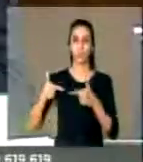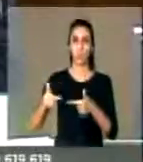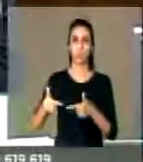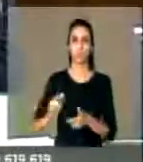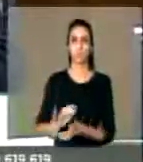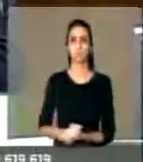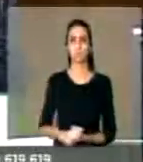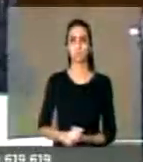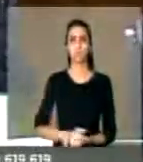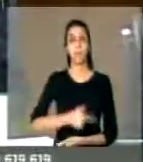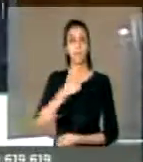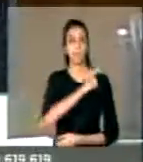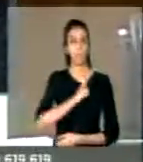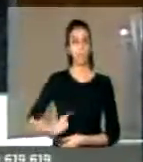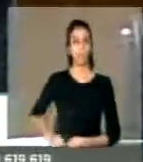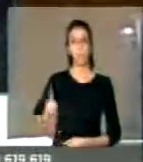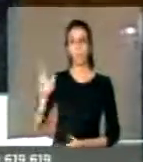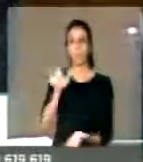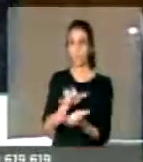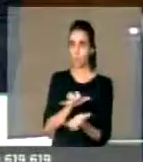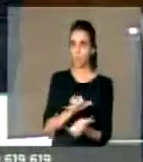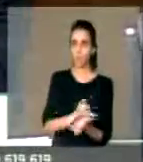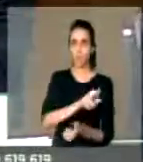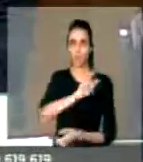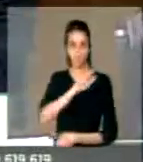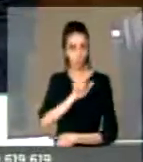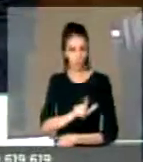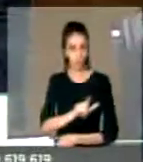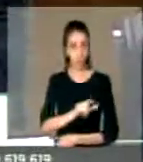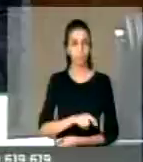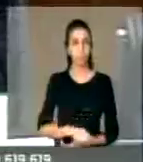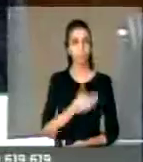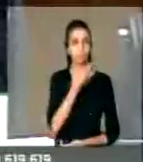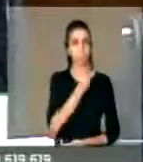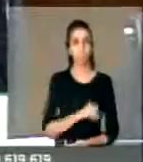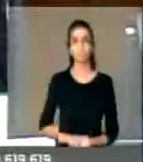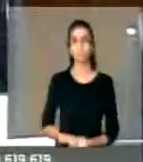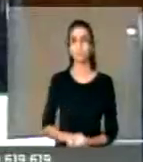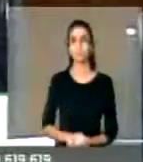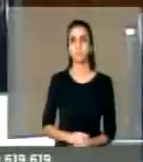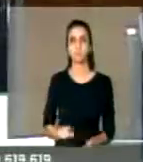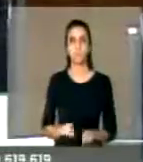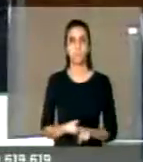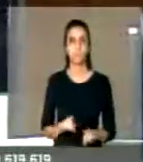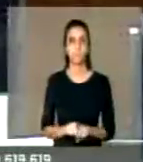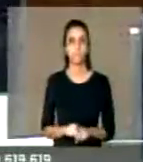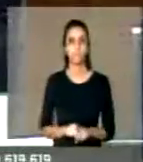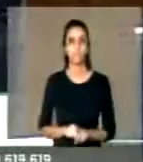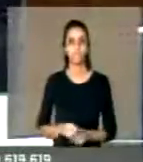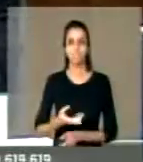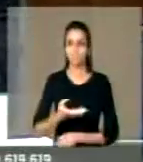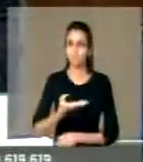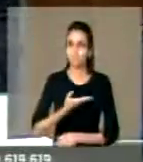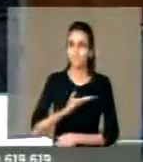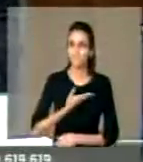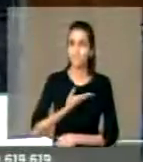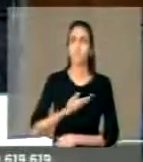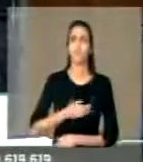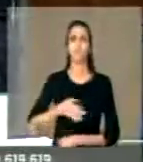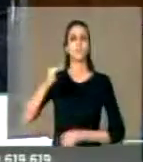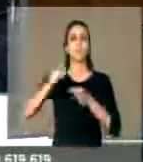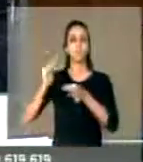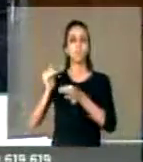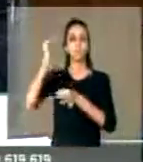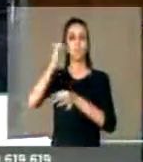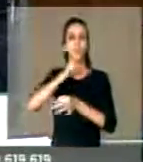senhor vice-governador do Estado de Pernambuco, Raul Henri, minha querida amiga, desembargadora